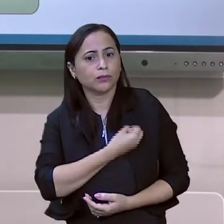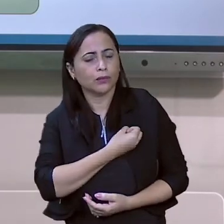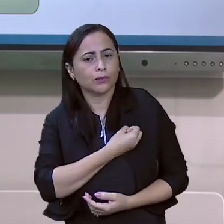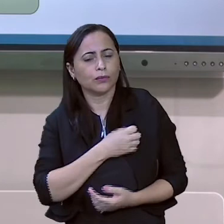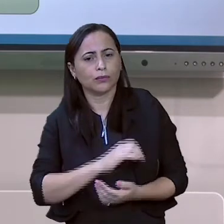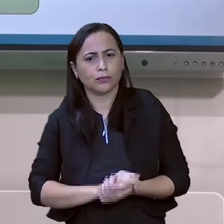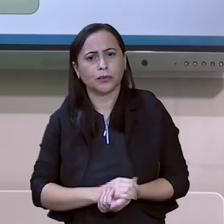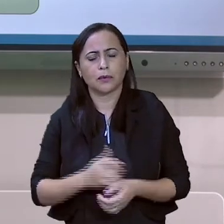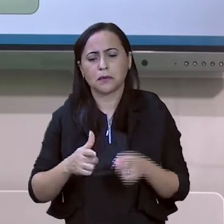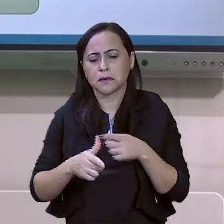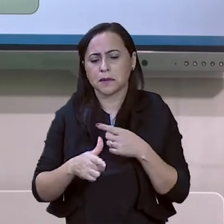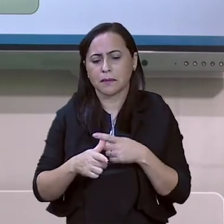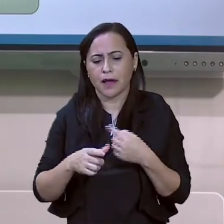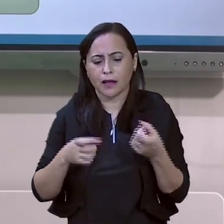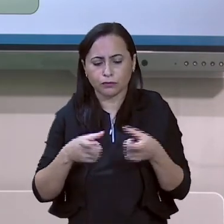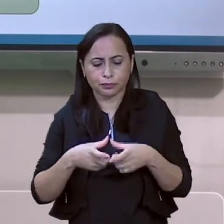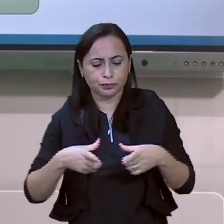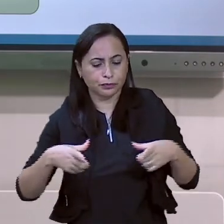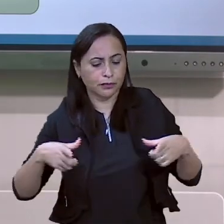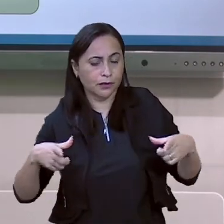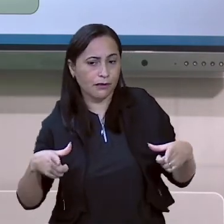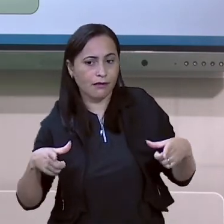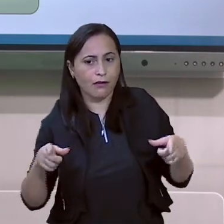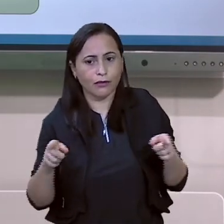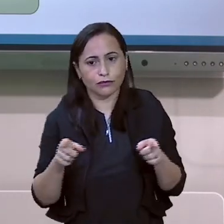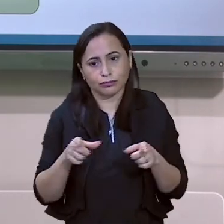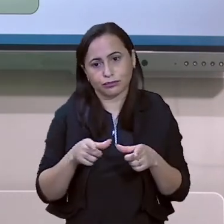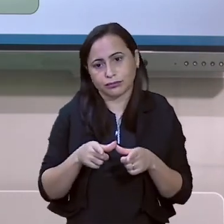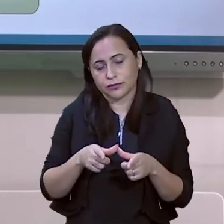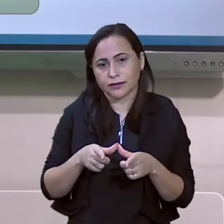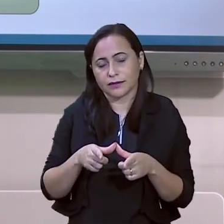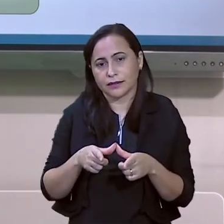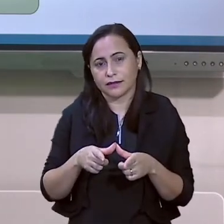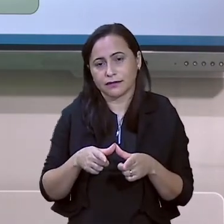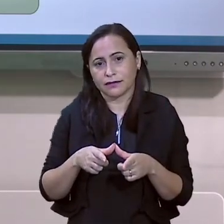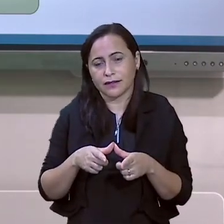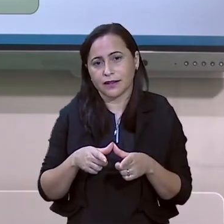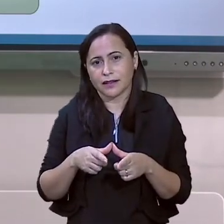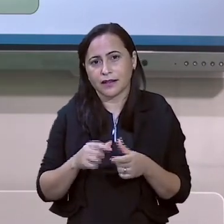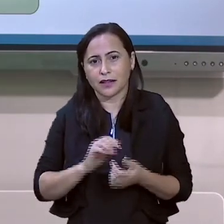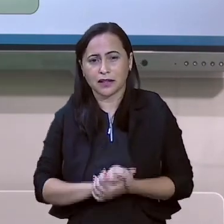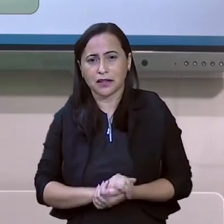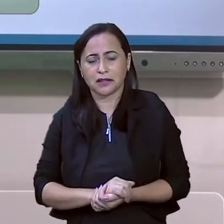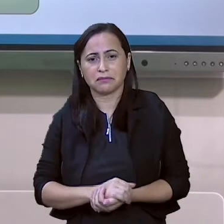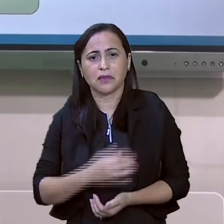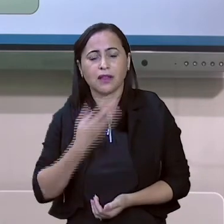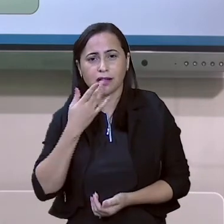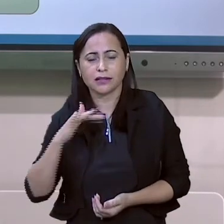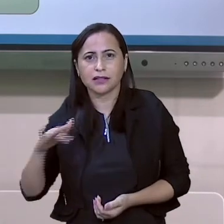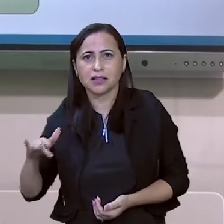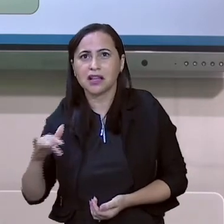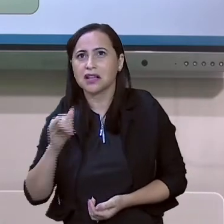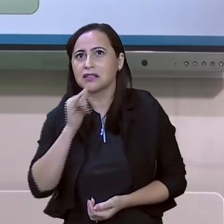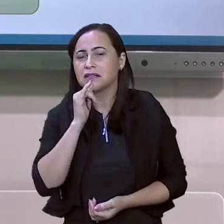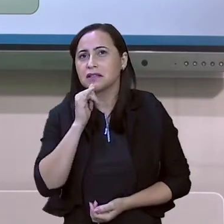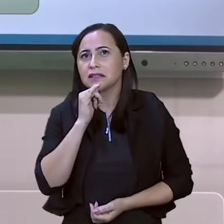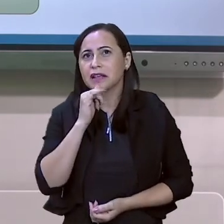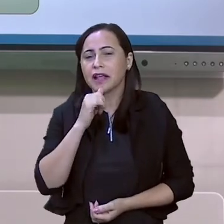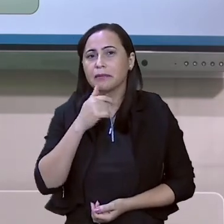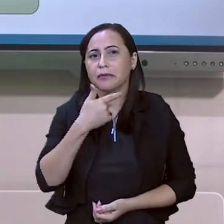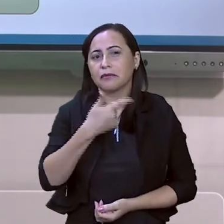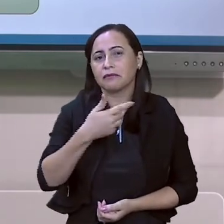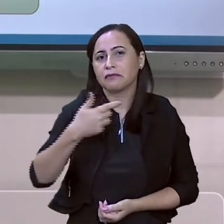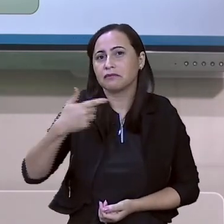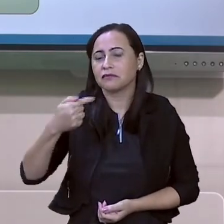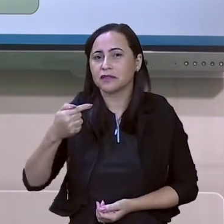Se o sapato, por exemplo, a nossa numeração de criança é de 27 a 34. Então, dependendo do